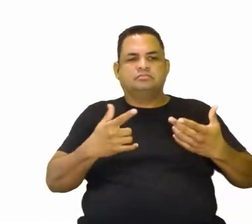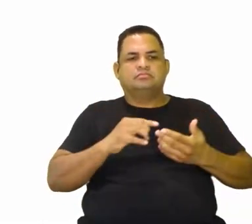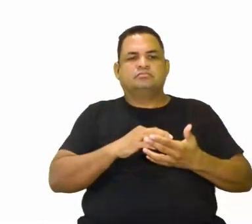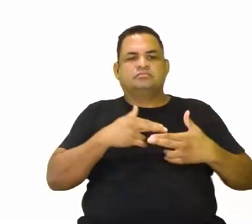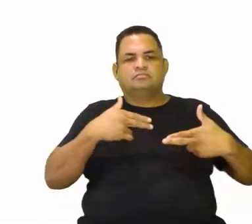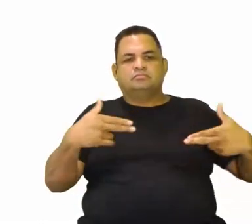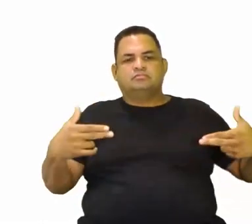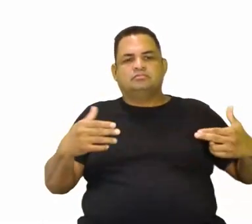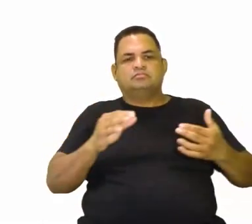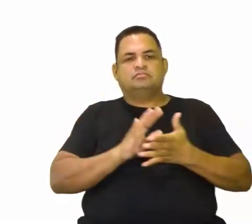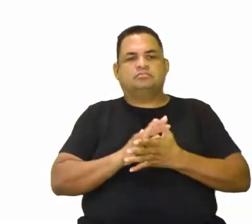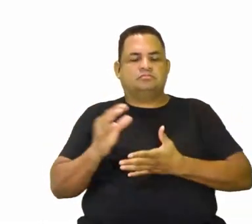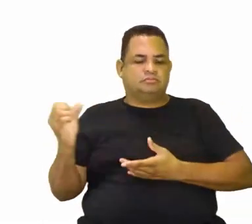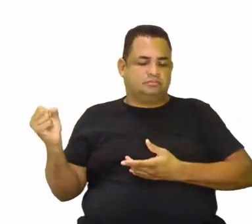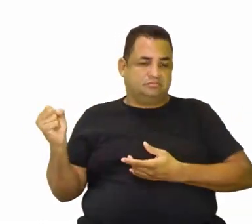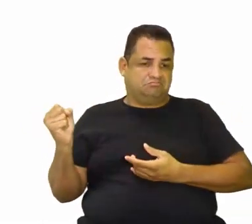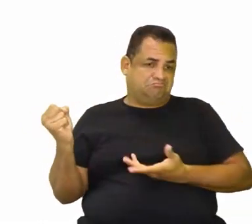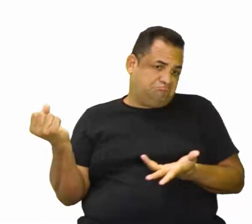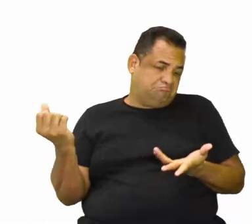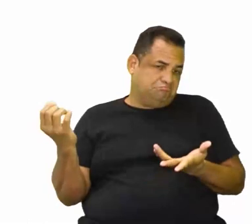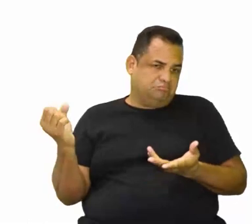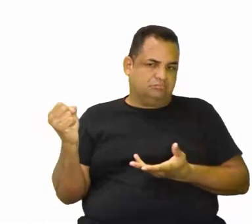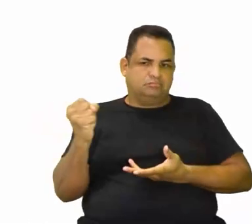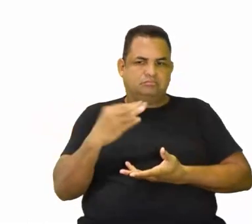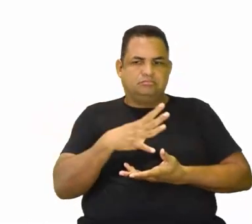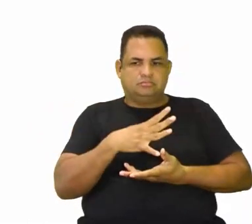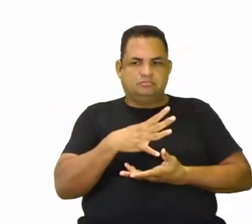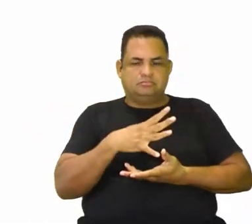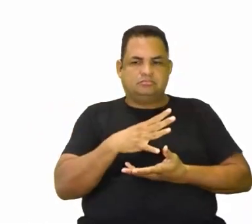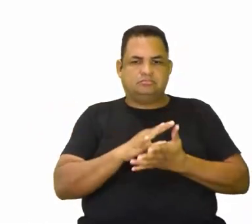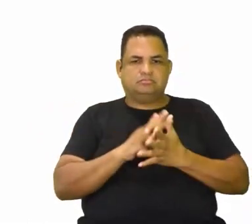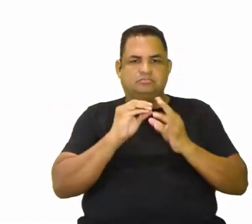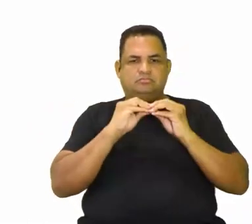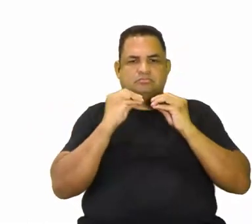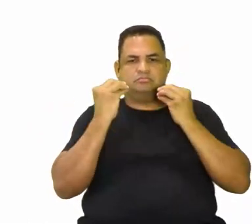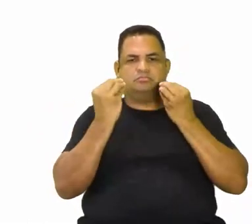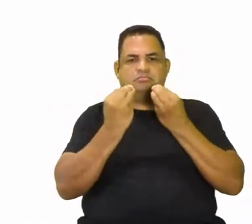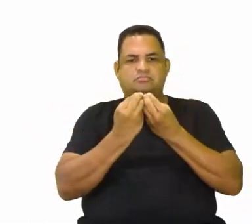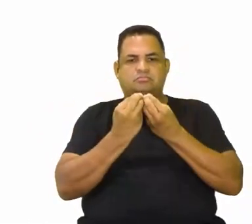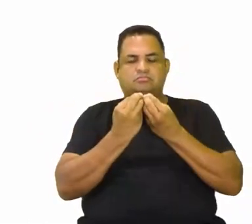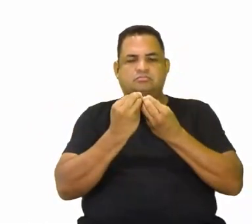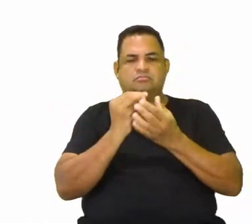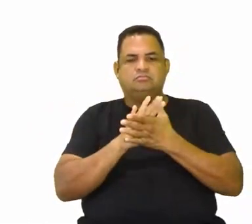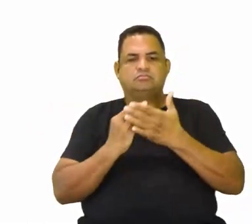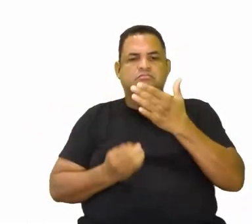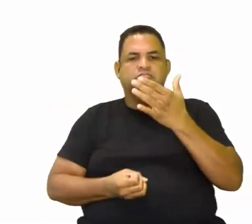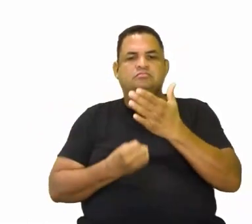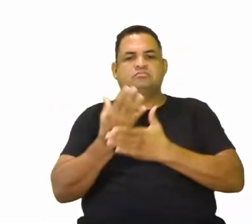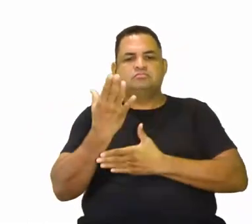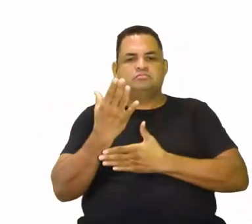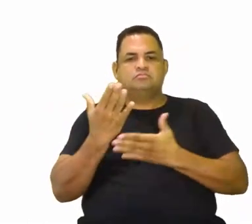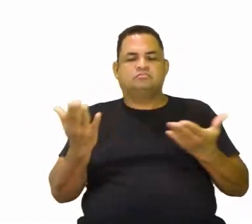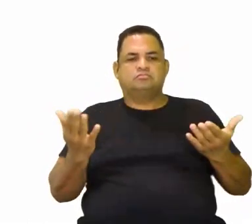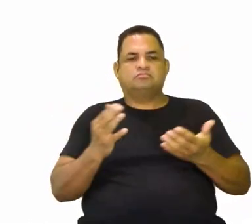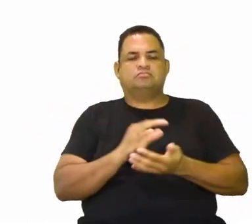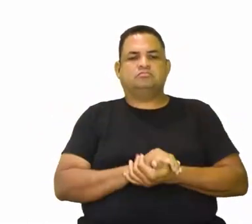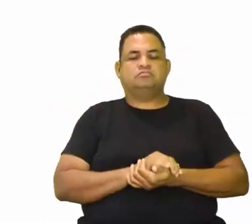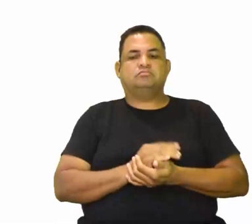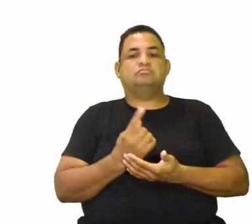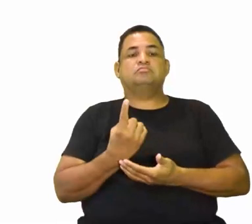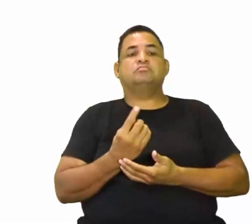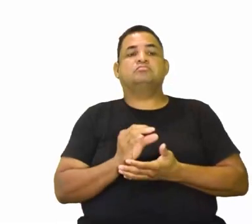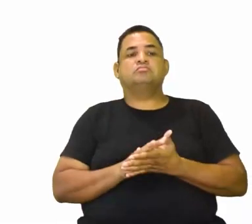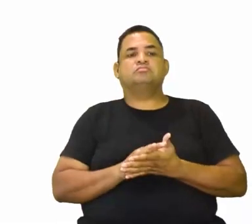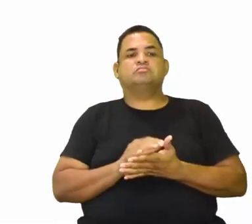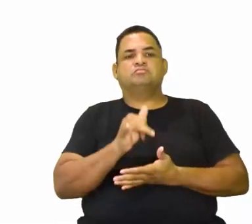produtos, que são nada mais, nada menos que as novas substâncias que foram produzidas. Então, o que nós